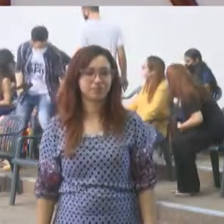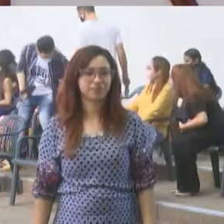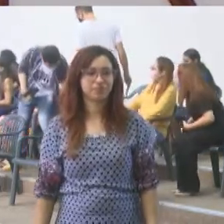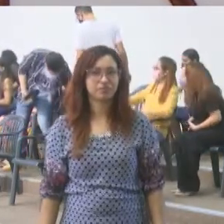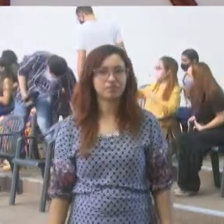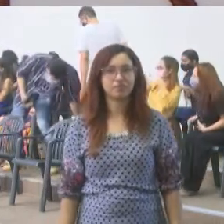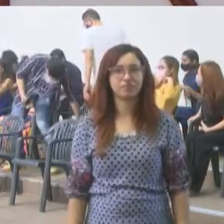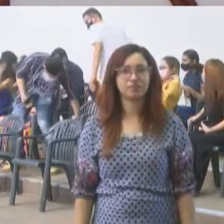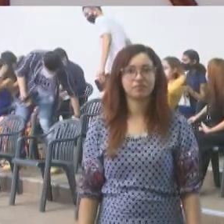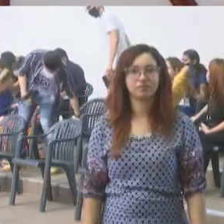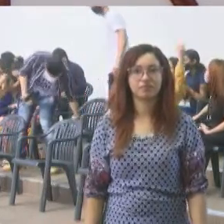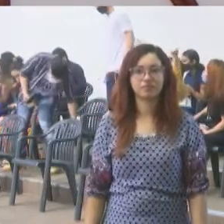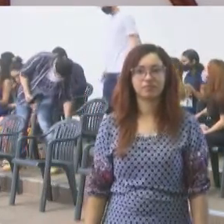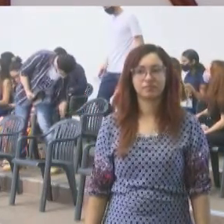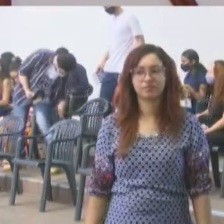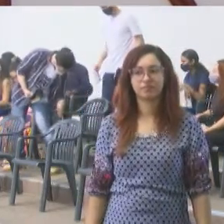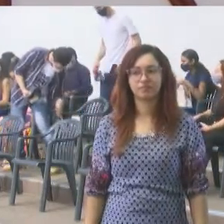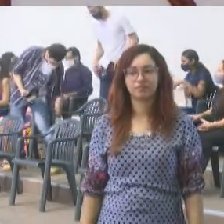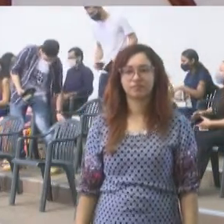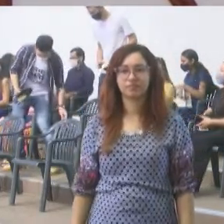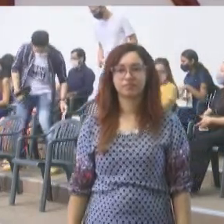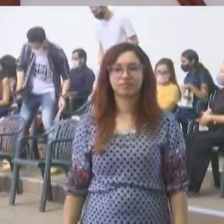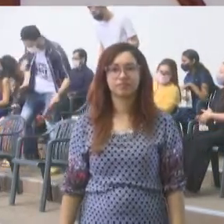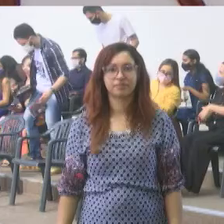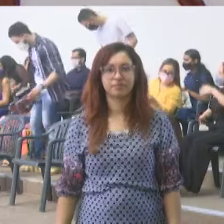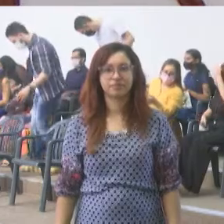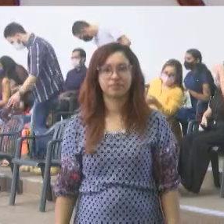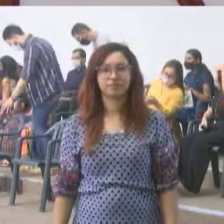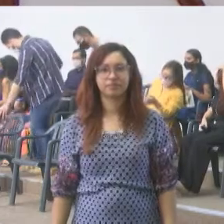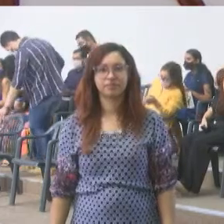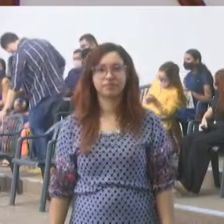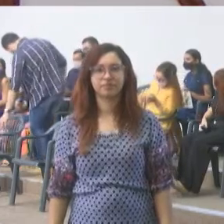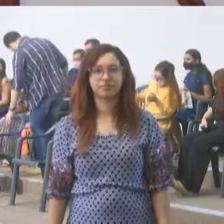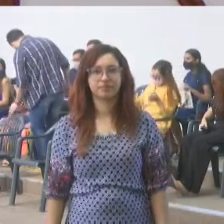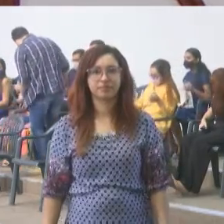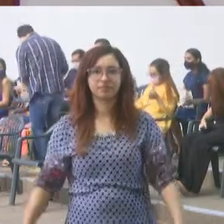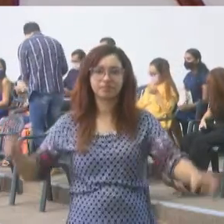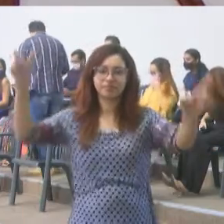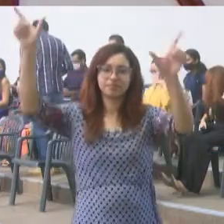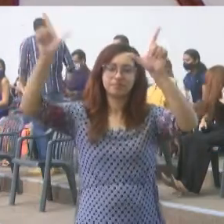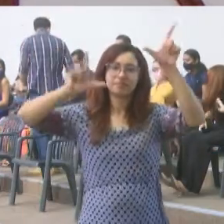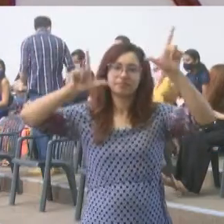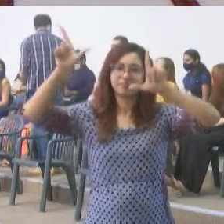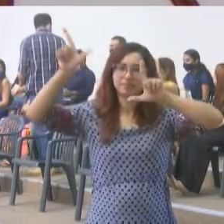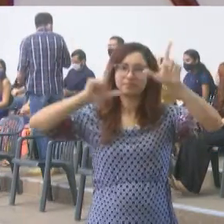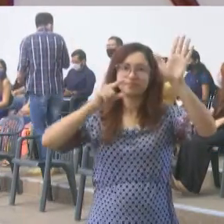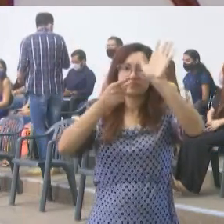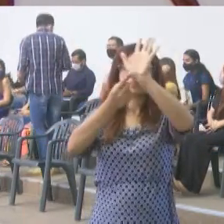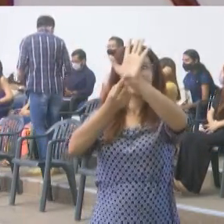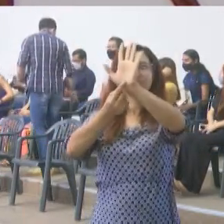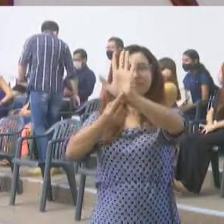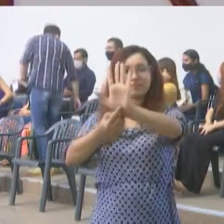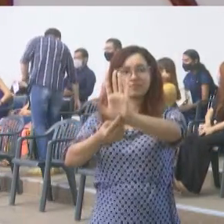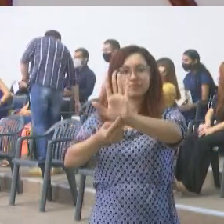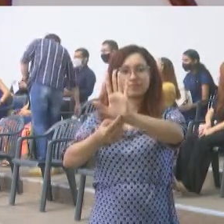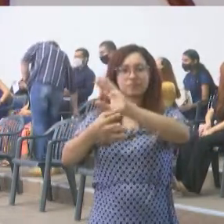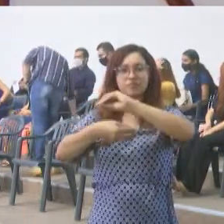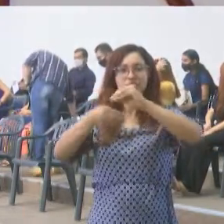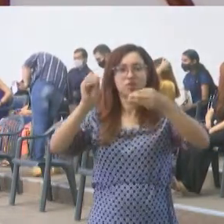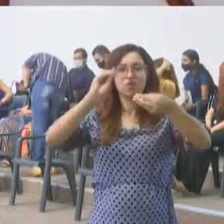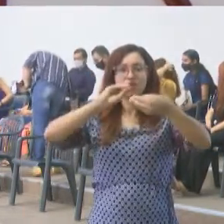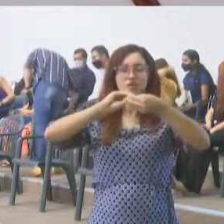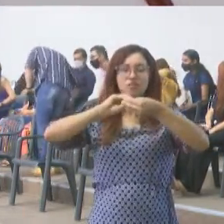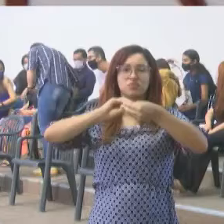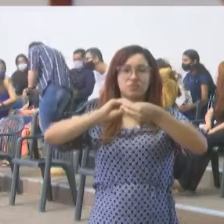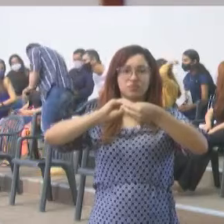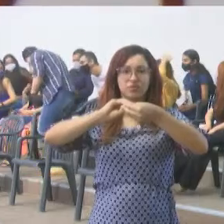Pai nessa manhã. Nós temos aqui o nosso slide, rapidamente, ele traz um pequeno resumo para que